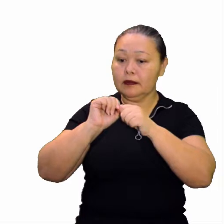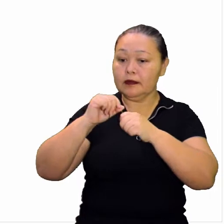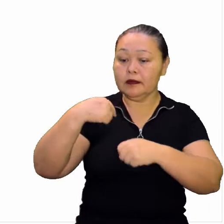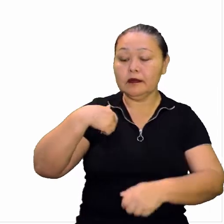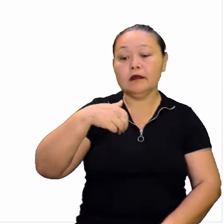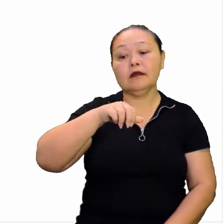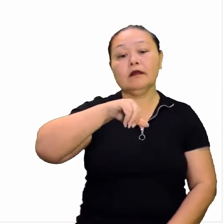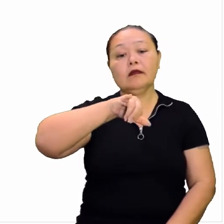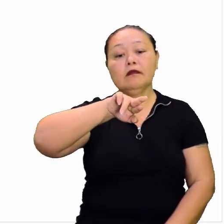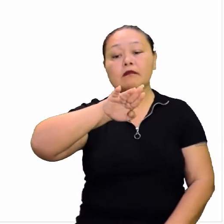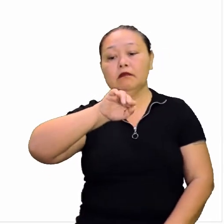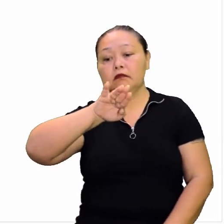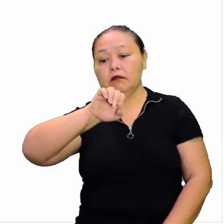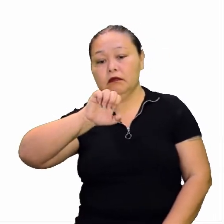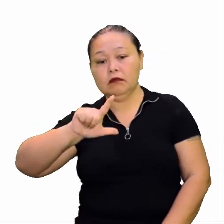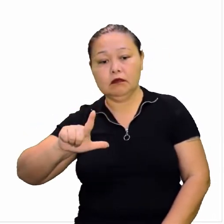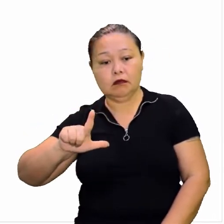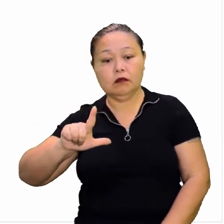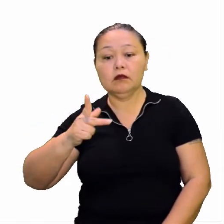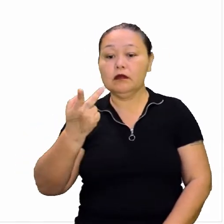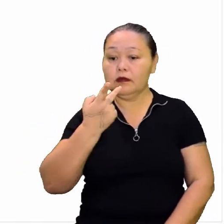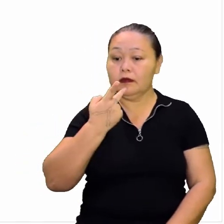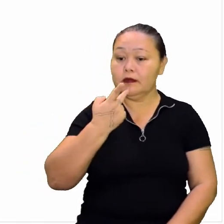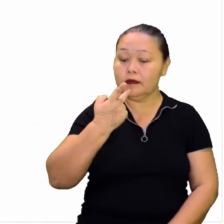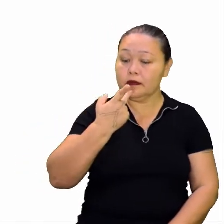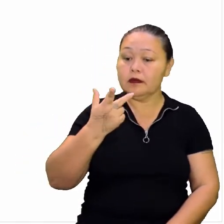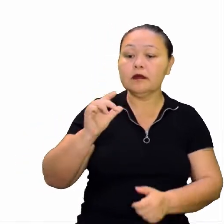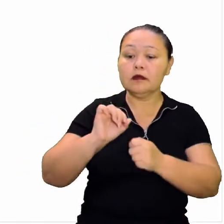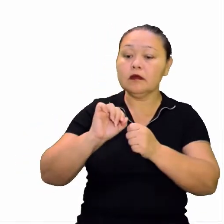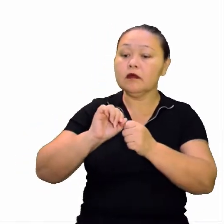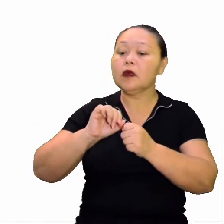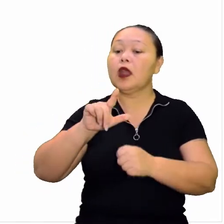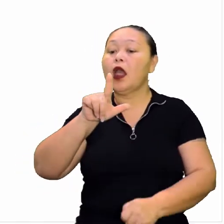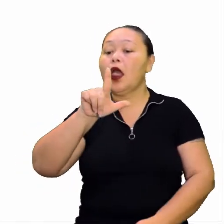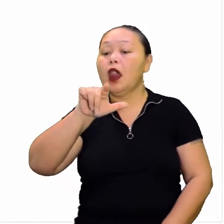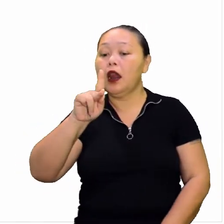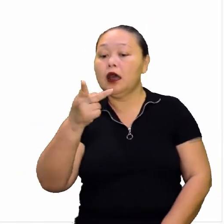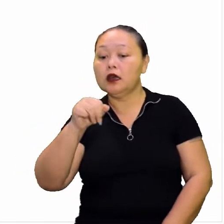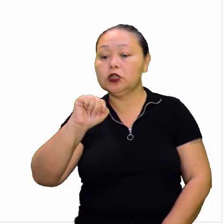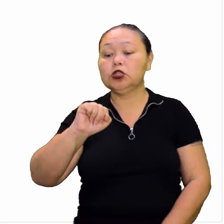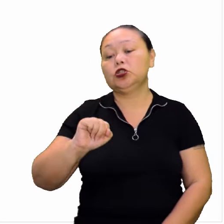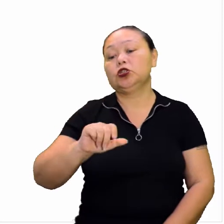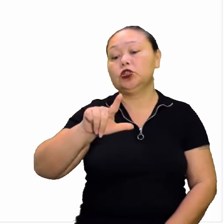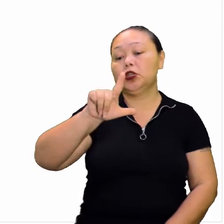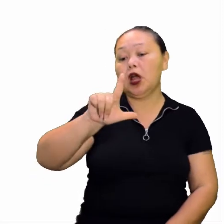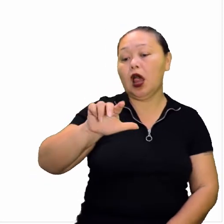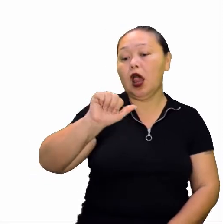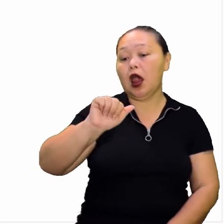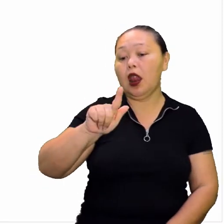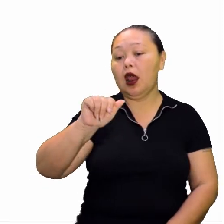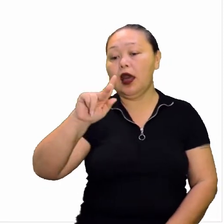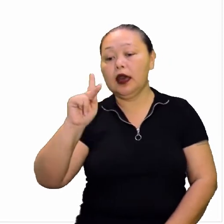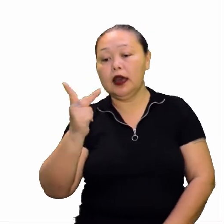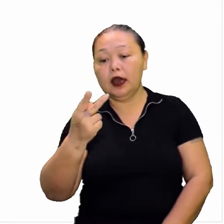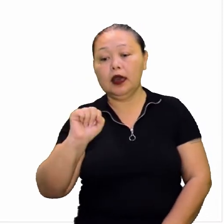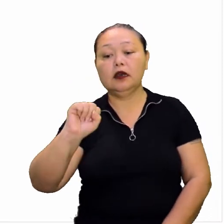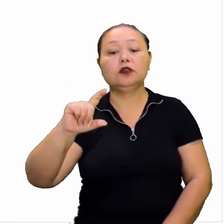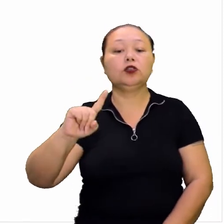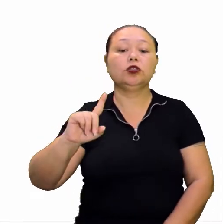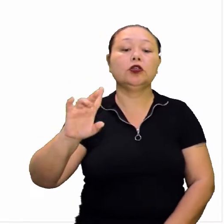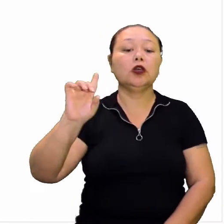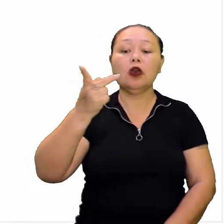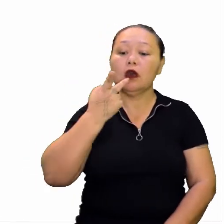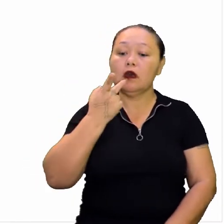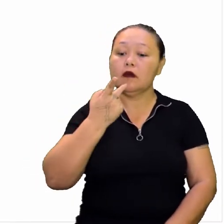aula passada, quando nós falávamos sobre Uruca, Lixe, Lagash, eu disse